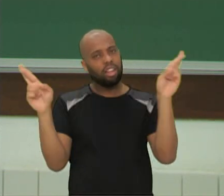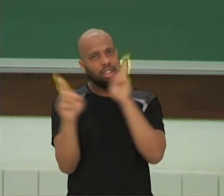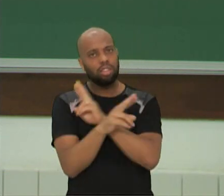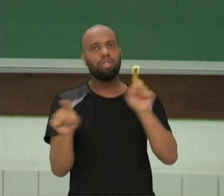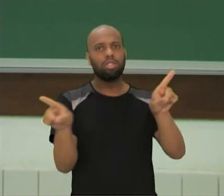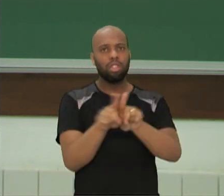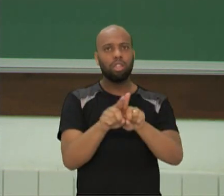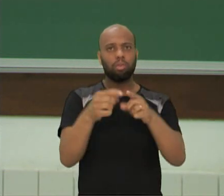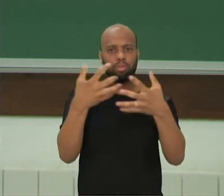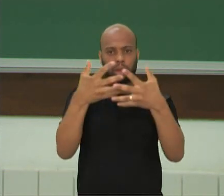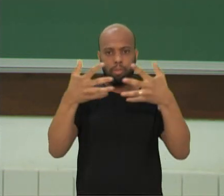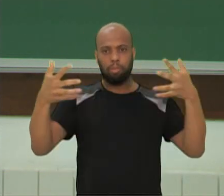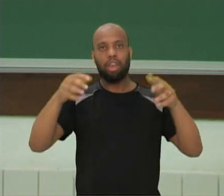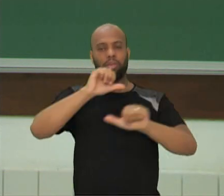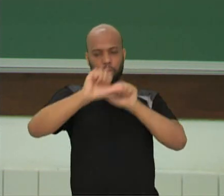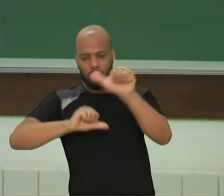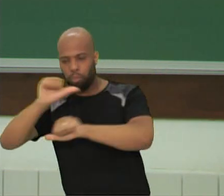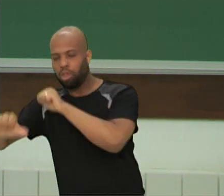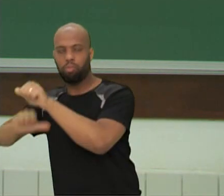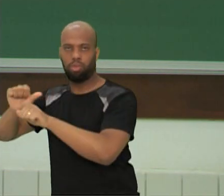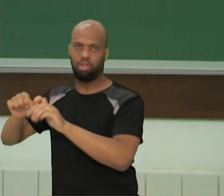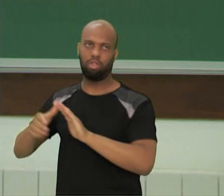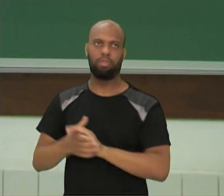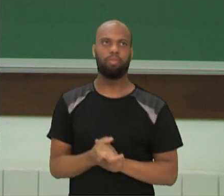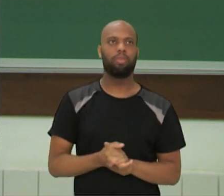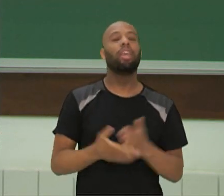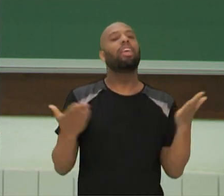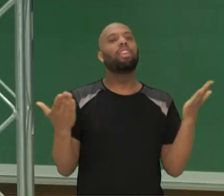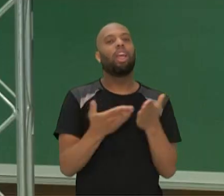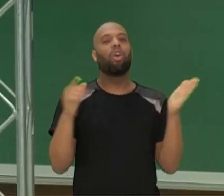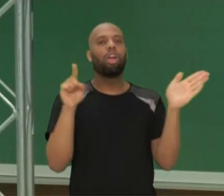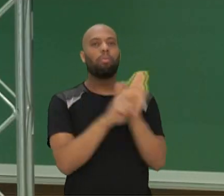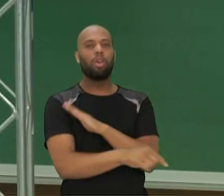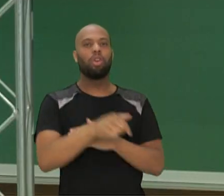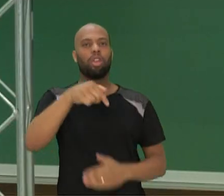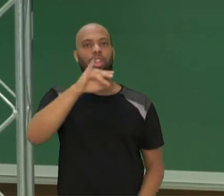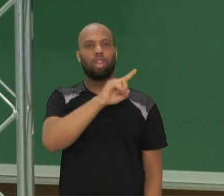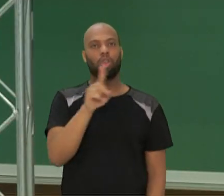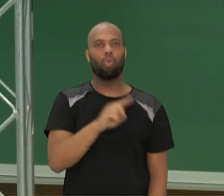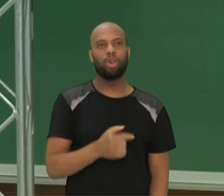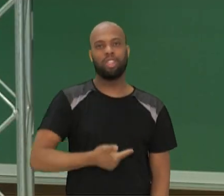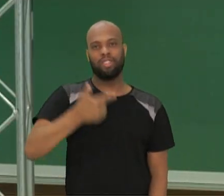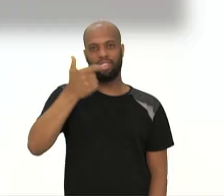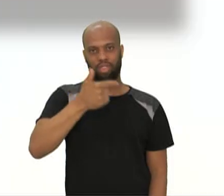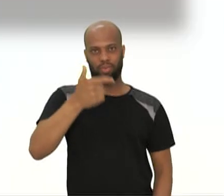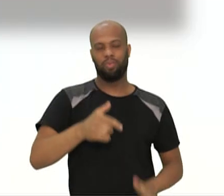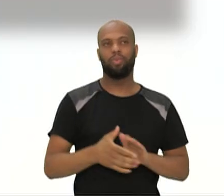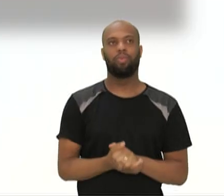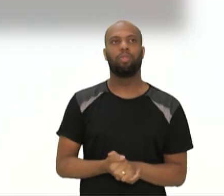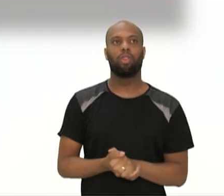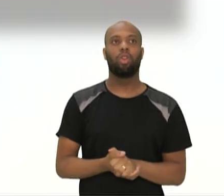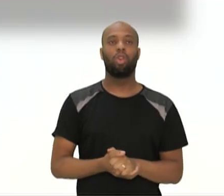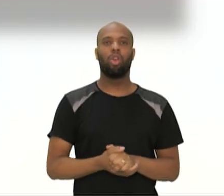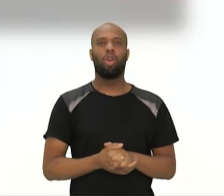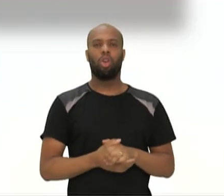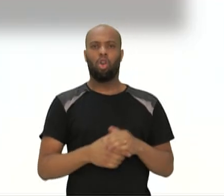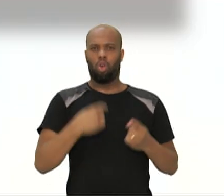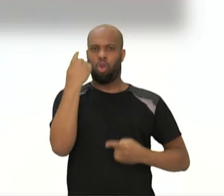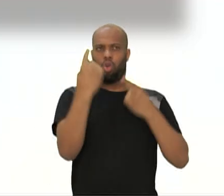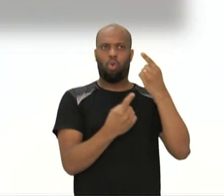com as alterações climáticas. E agora o nosso segundo quiz na tela para você. Qual